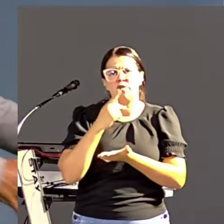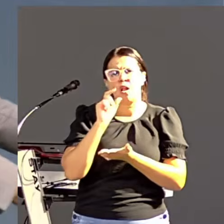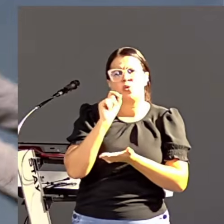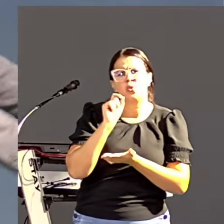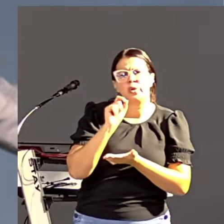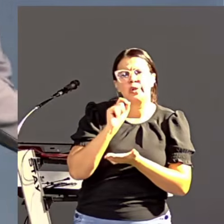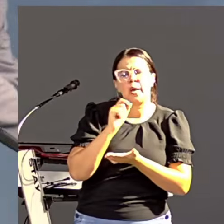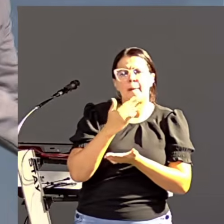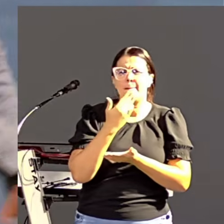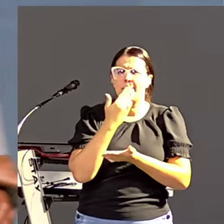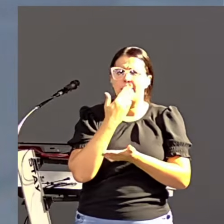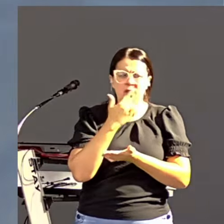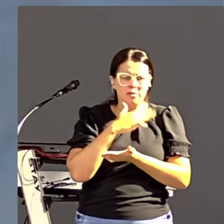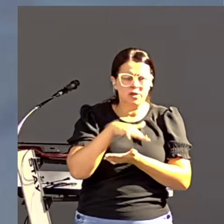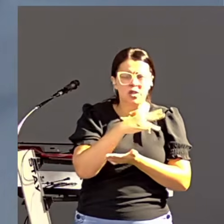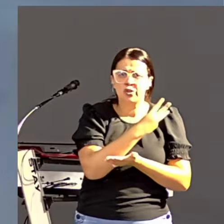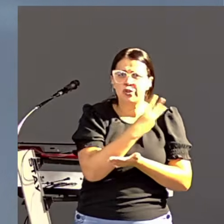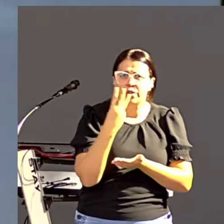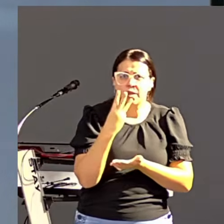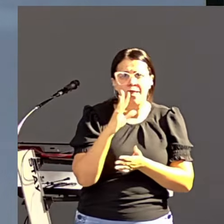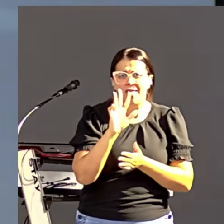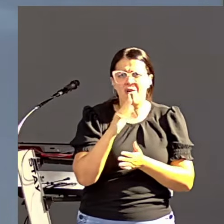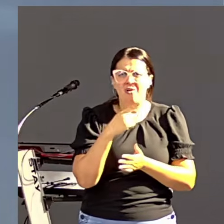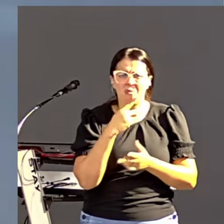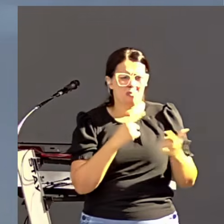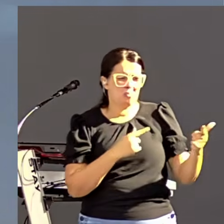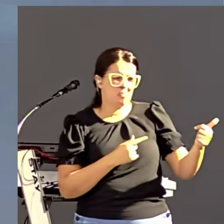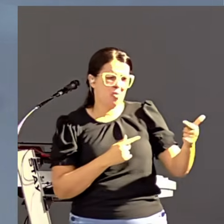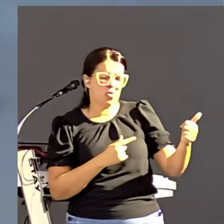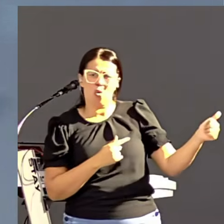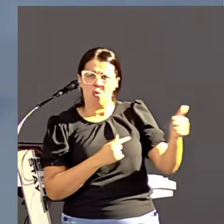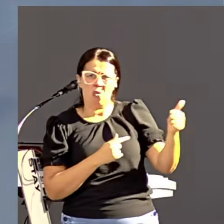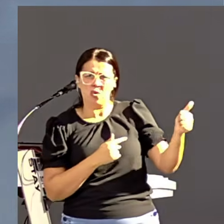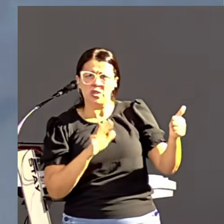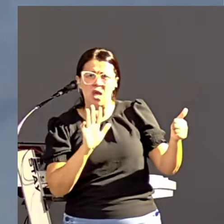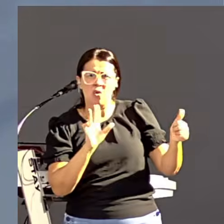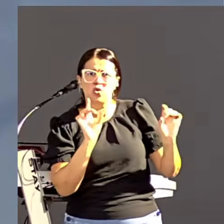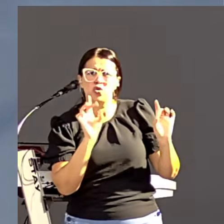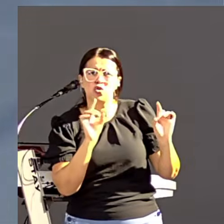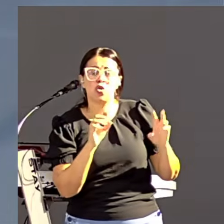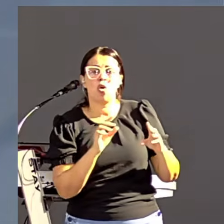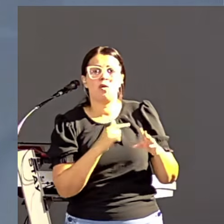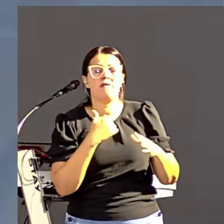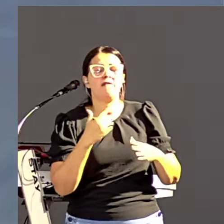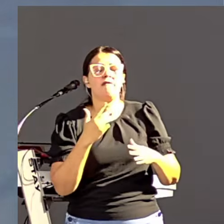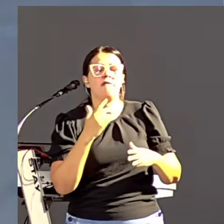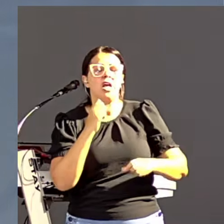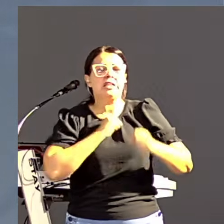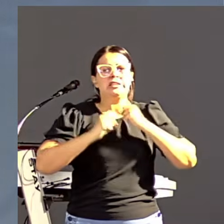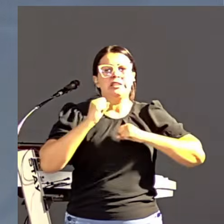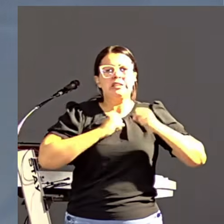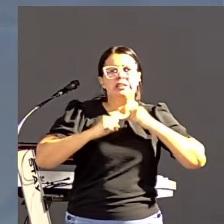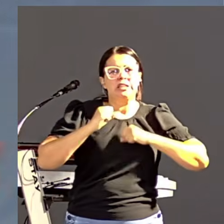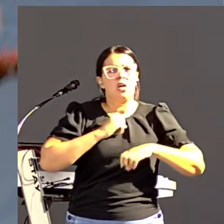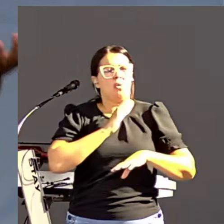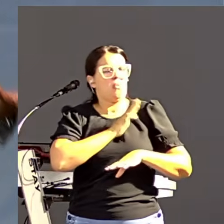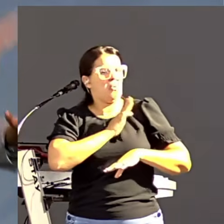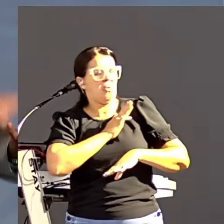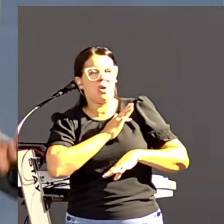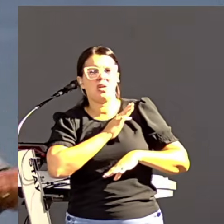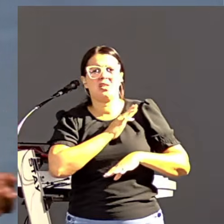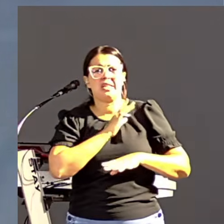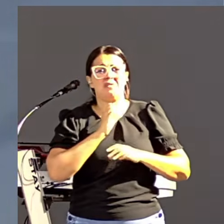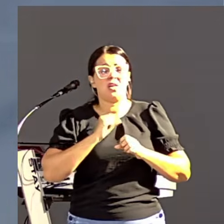dizendo isso, pedindo para esses 3, ele não disse isso para os 12 não, para os 11 não, tá? Ele só falou sobre a alma dele, sobre o coração dele